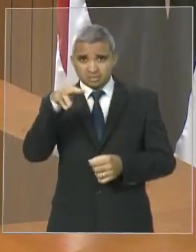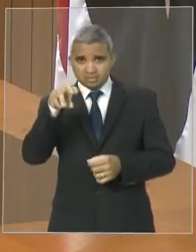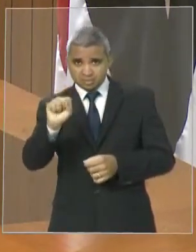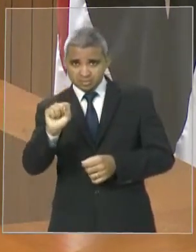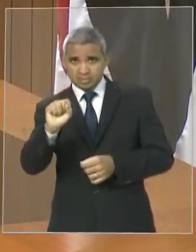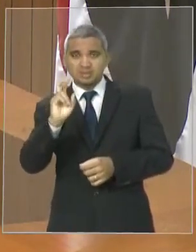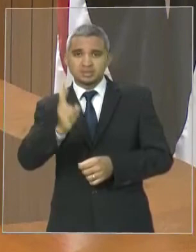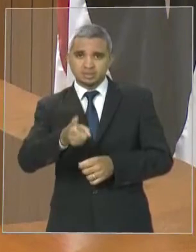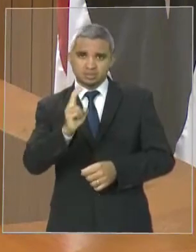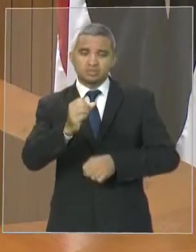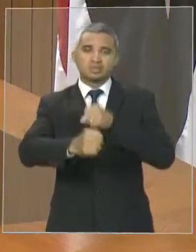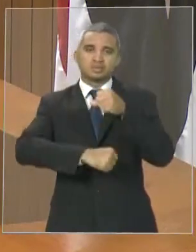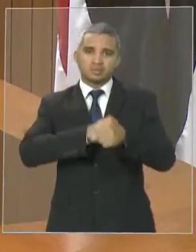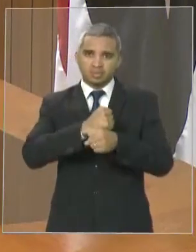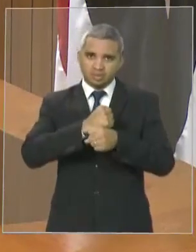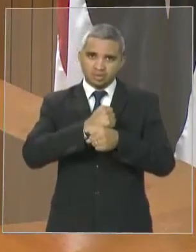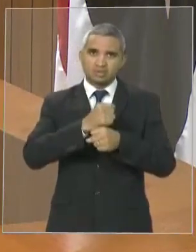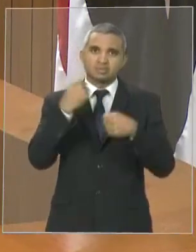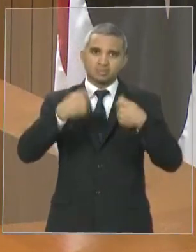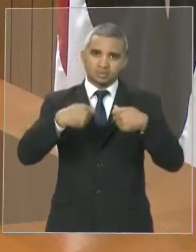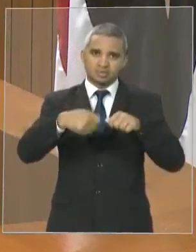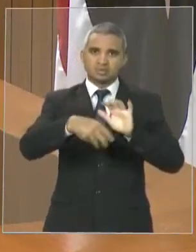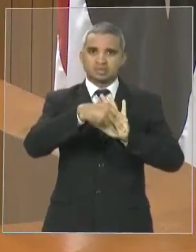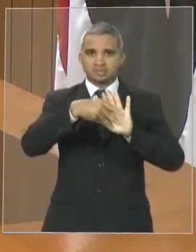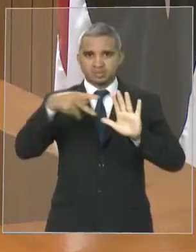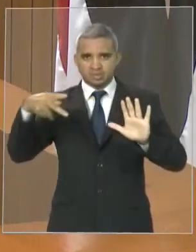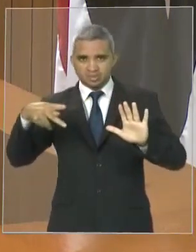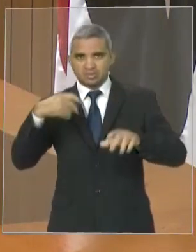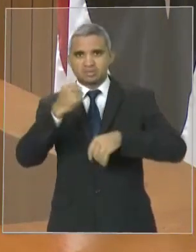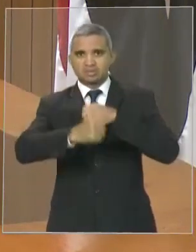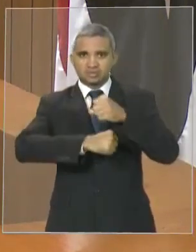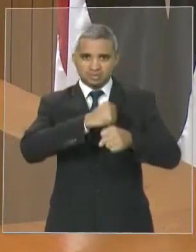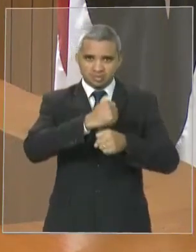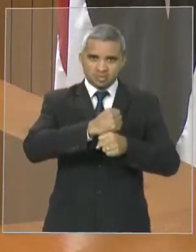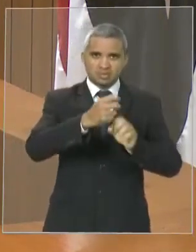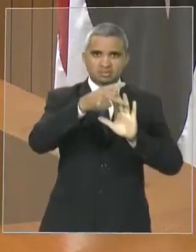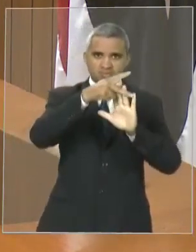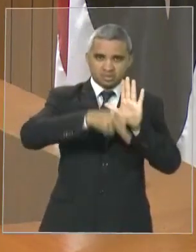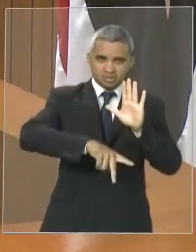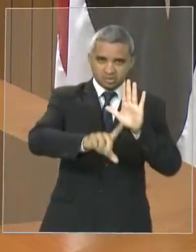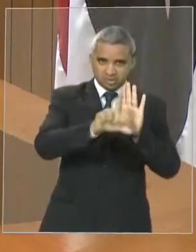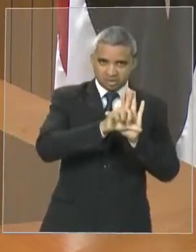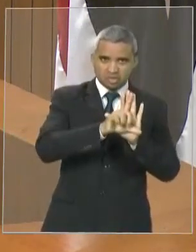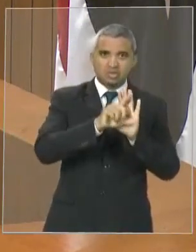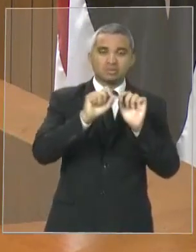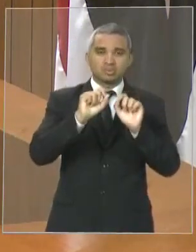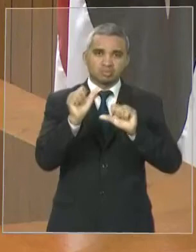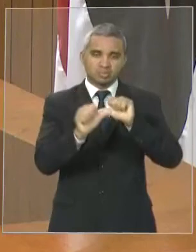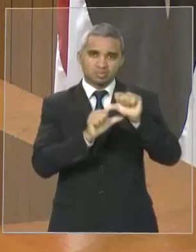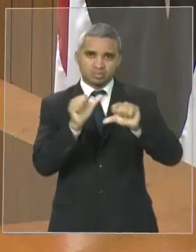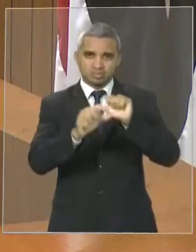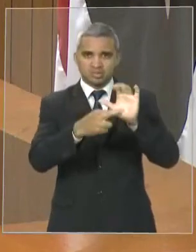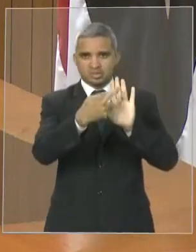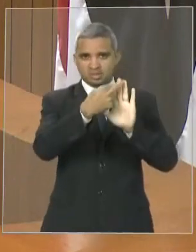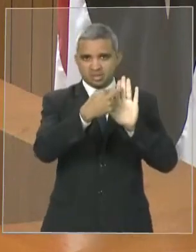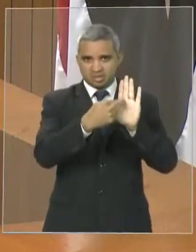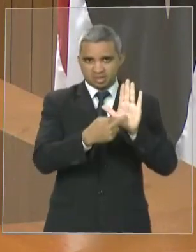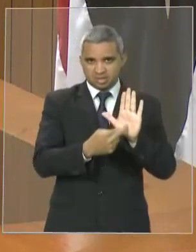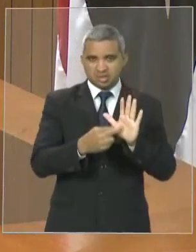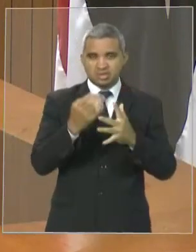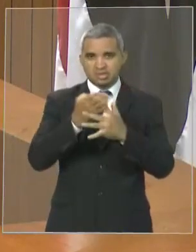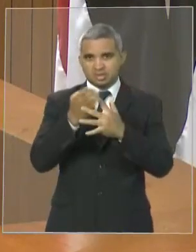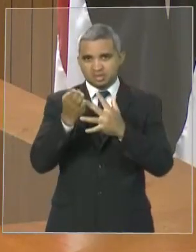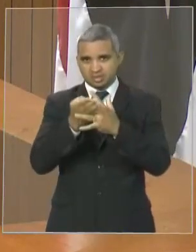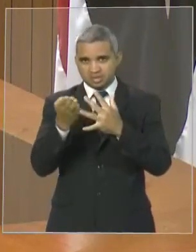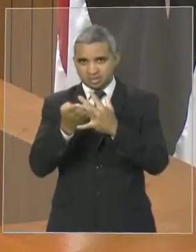ano ele vai ter que baixar uma medida provisória, um projeto de lei, permitindo que os maranhenses parcelem o pagamento